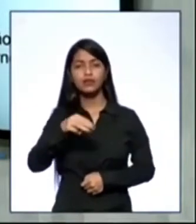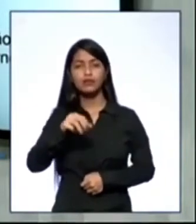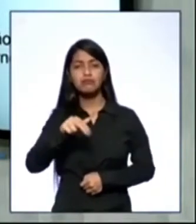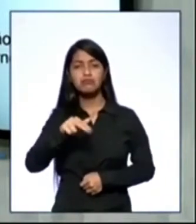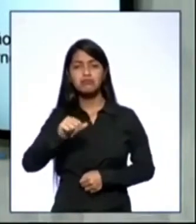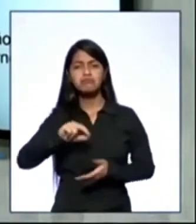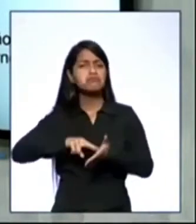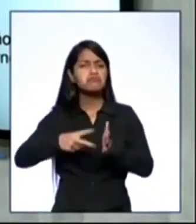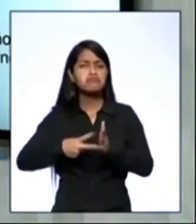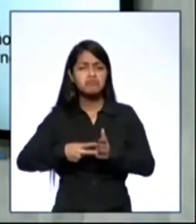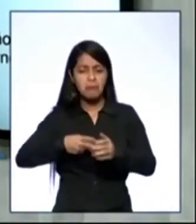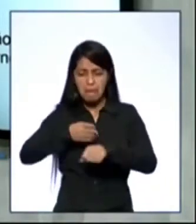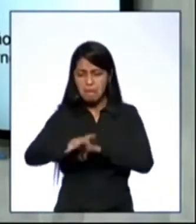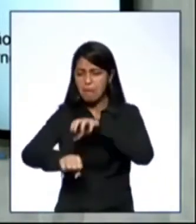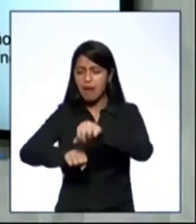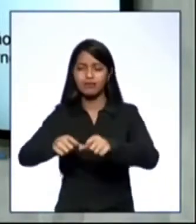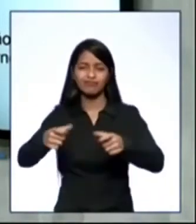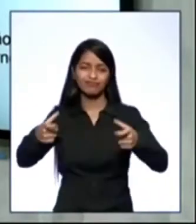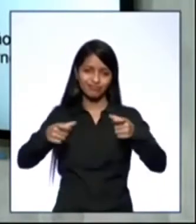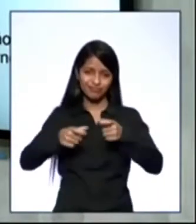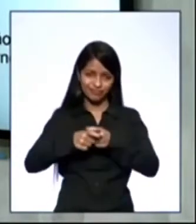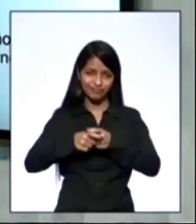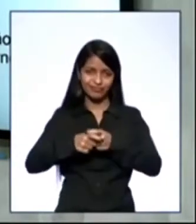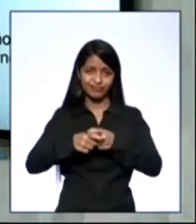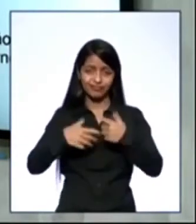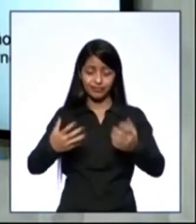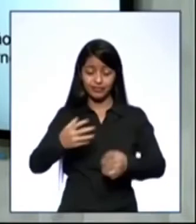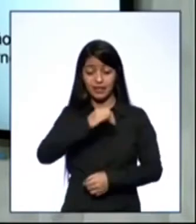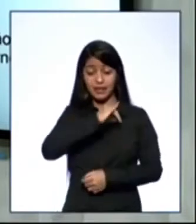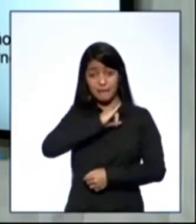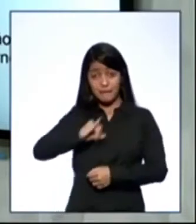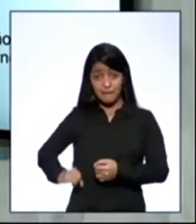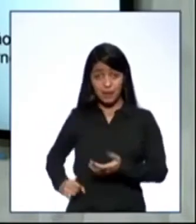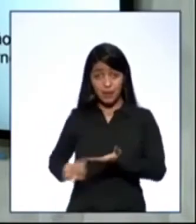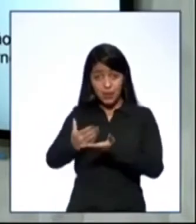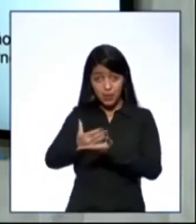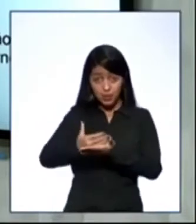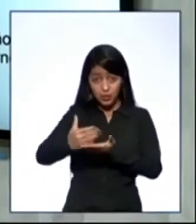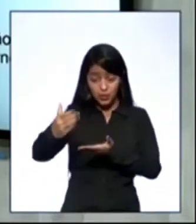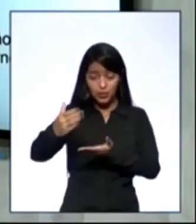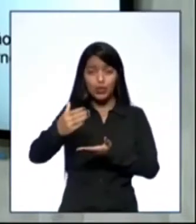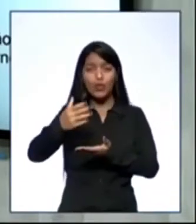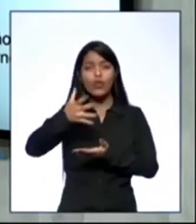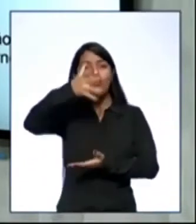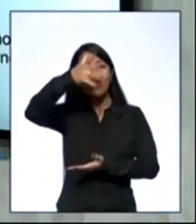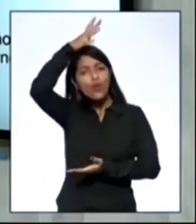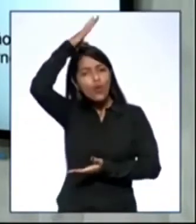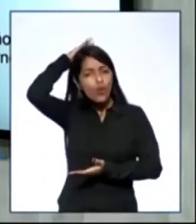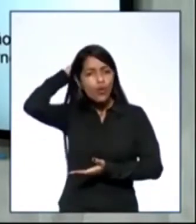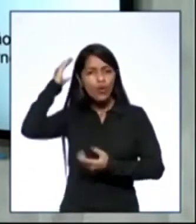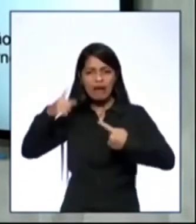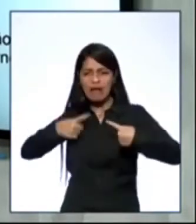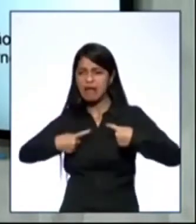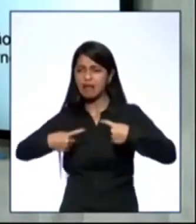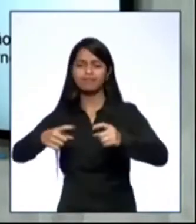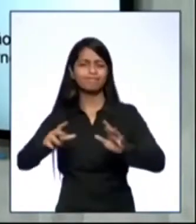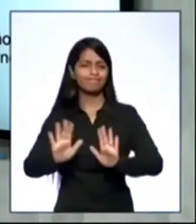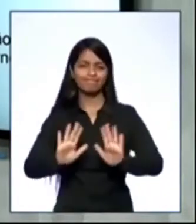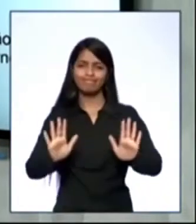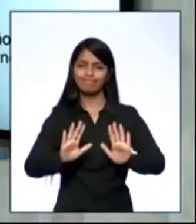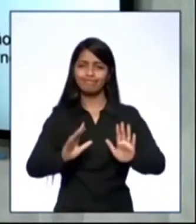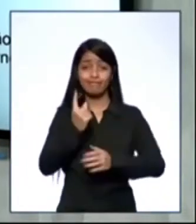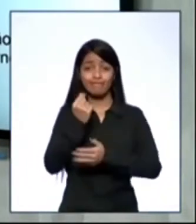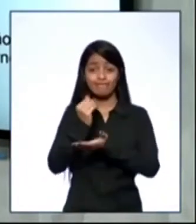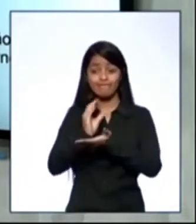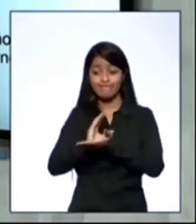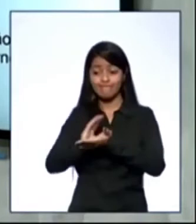no começo, é uma fase que a gente chama de Principado ou Alto Império, Roma não investe tanto assim nas guerras. Roma prefere investir nas